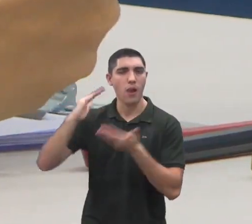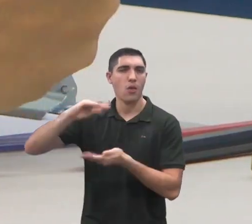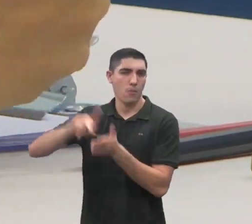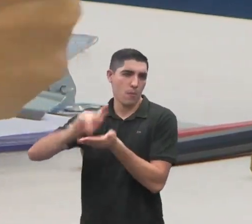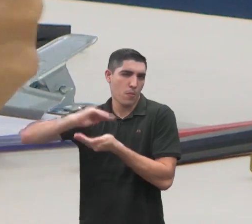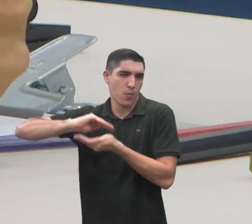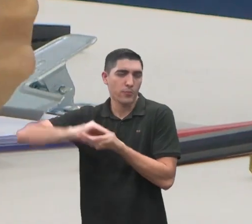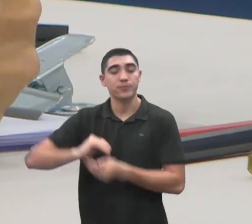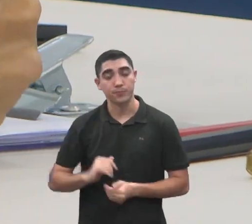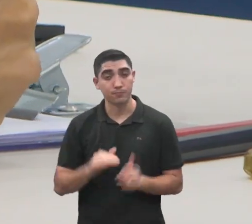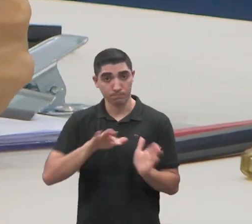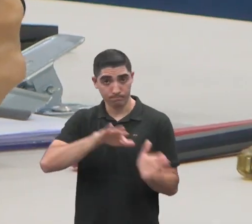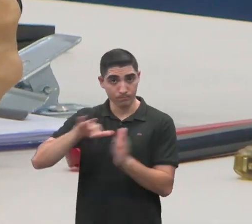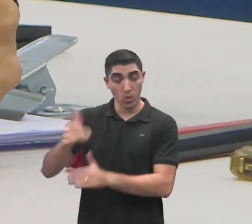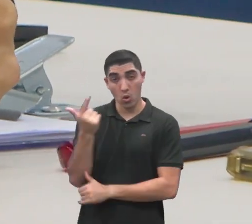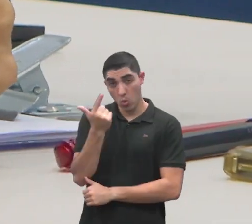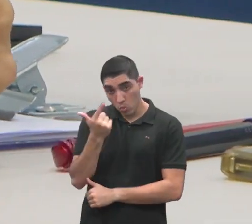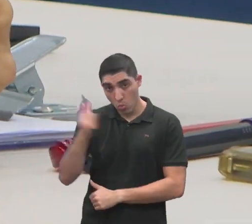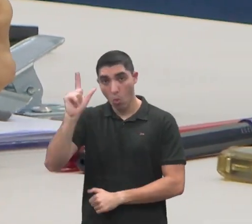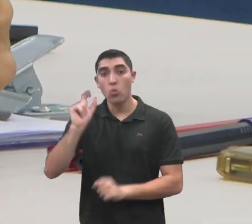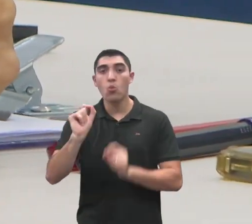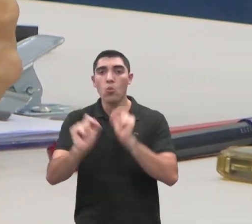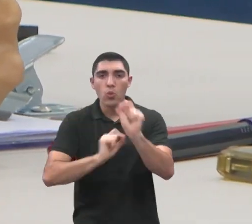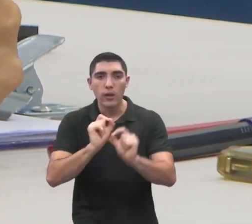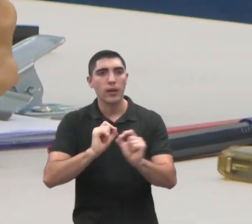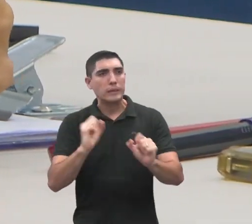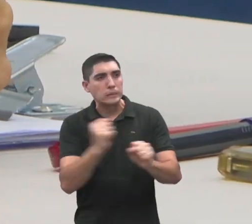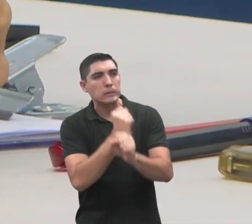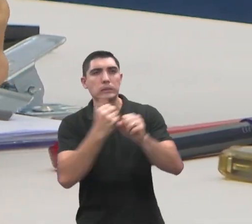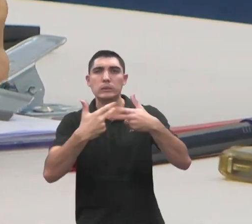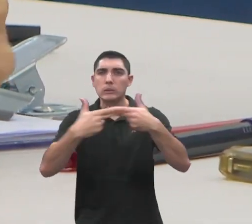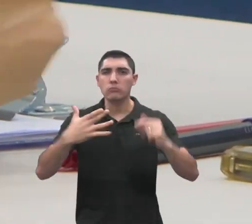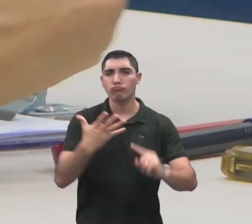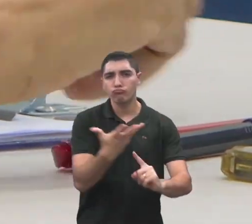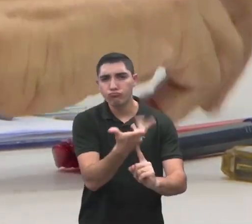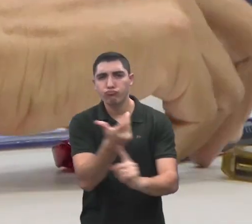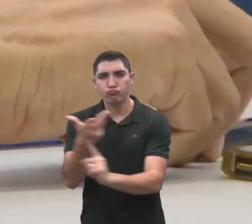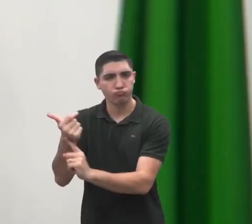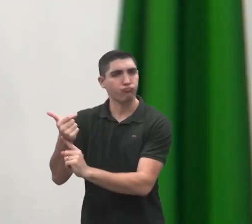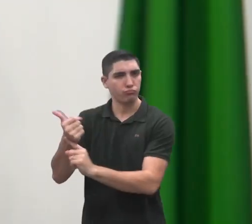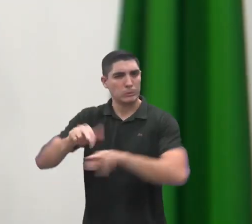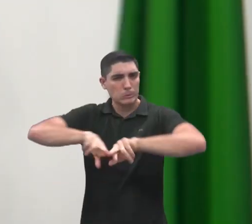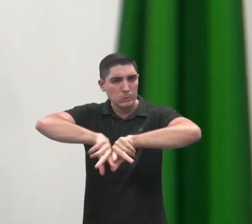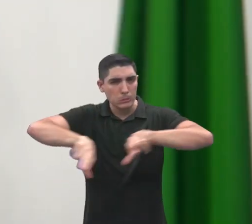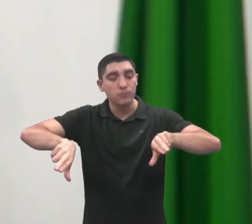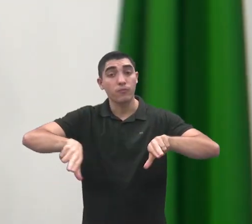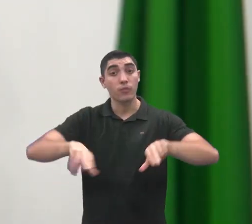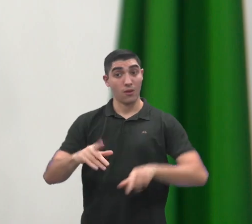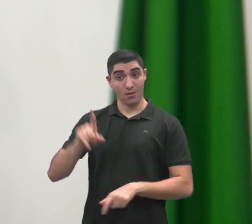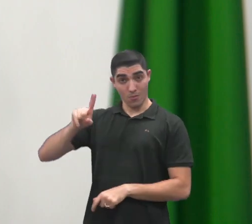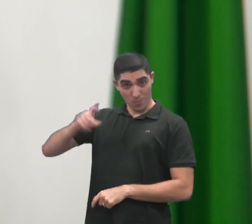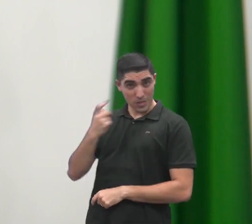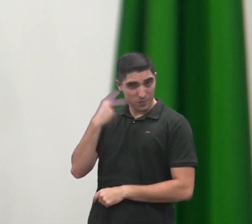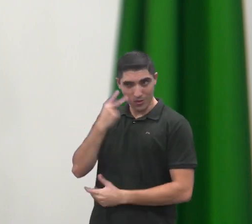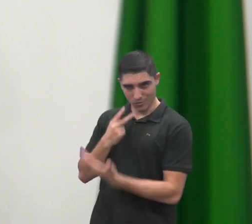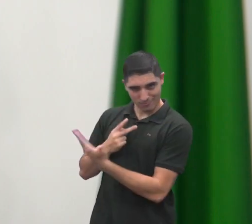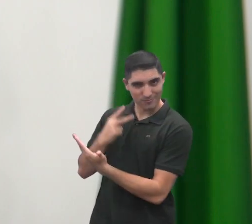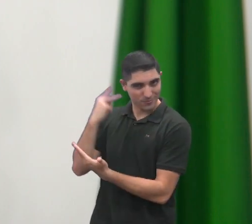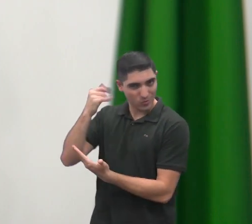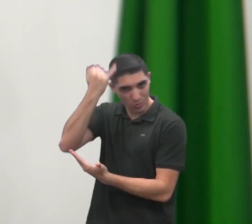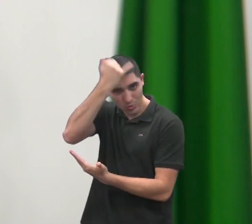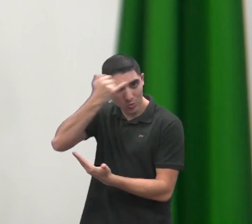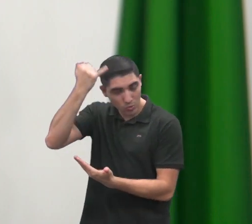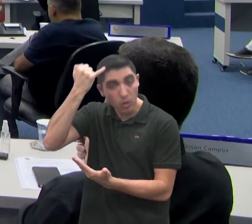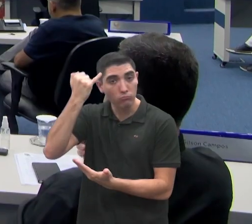Outro, que trata da inclusão de obras de arte nas edificações de uso público ou coletivo. Em coparticipação do ex-vereador Dr.